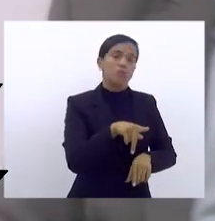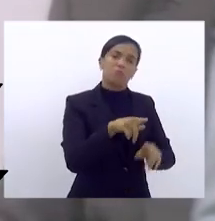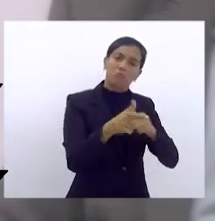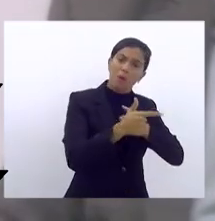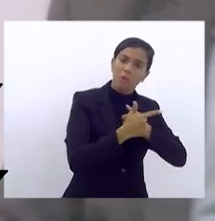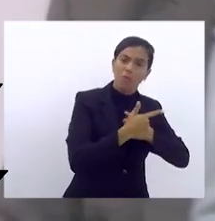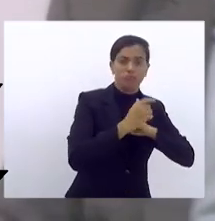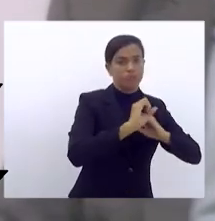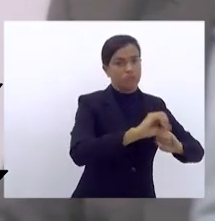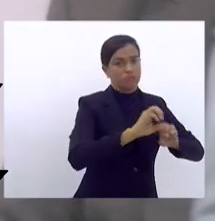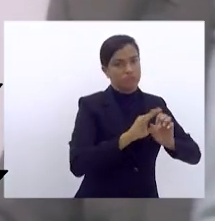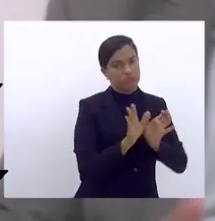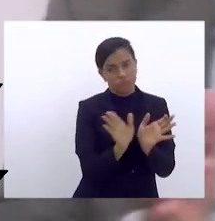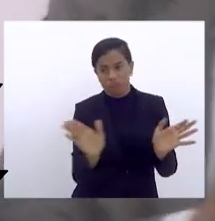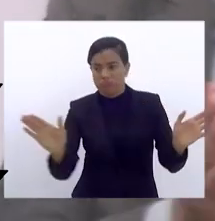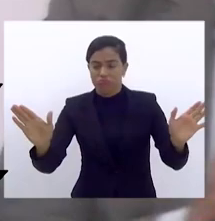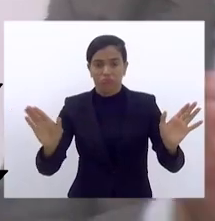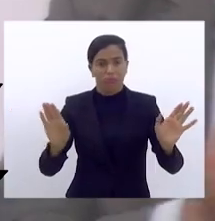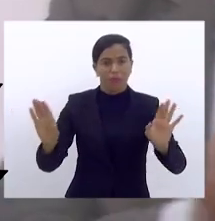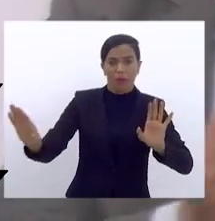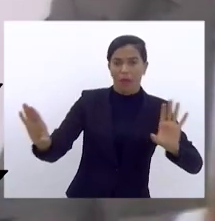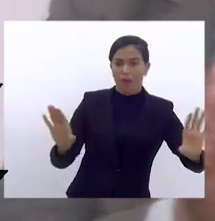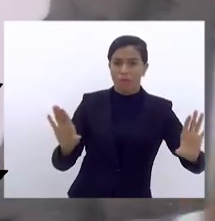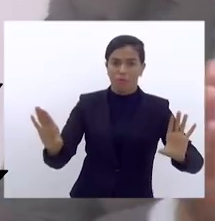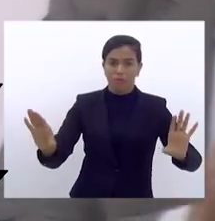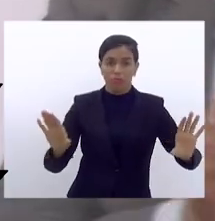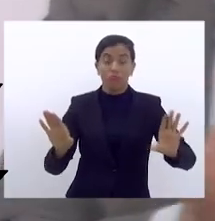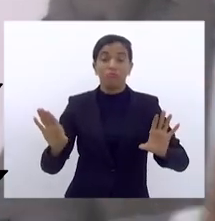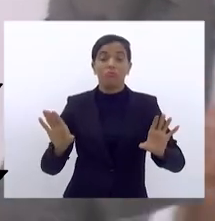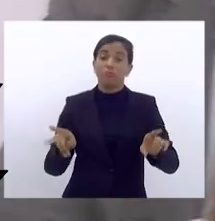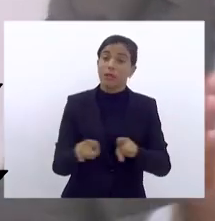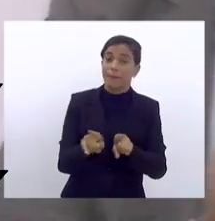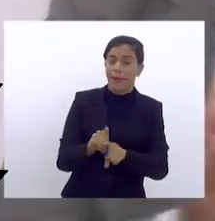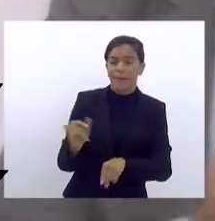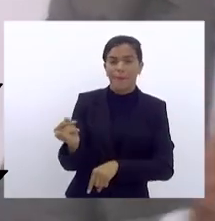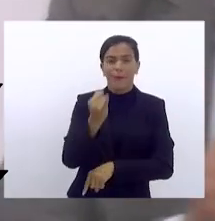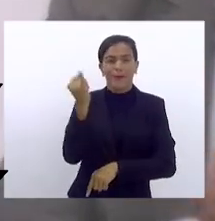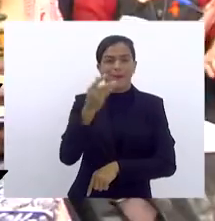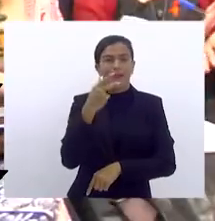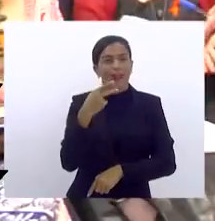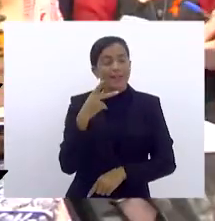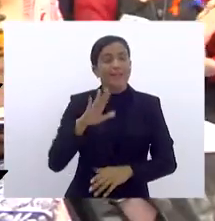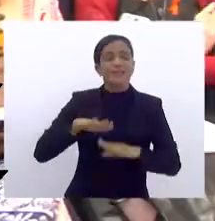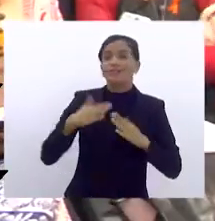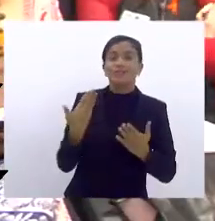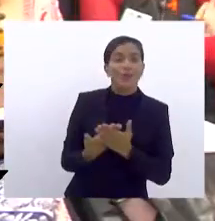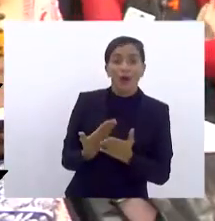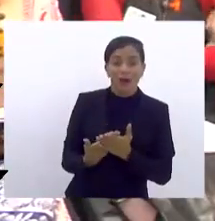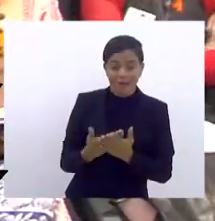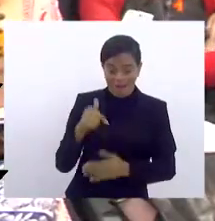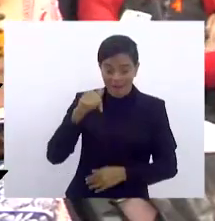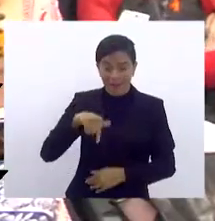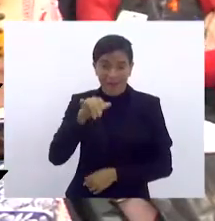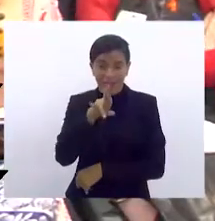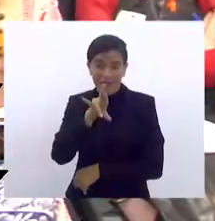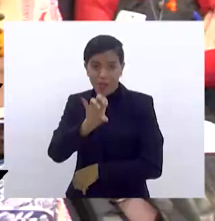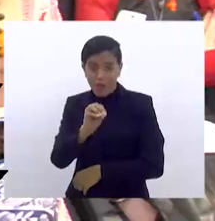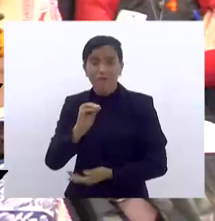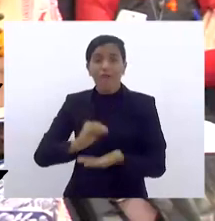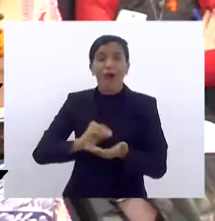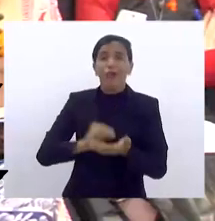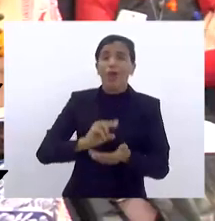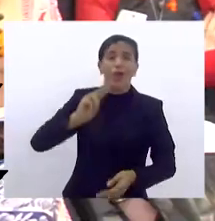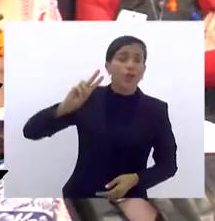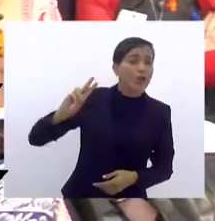cumprindo seus papéis e aí é importante a gente falar da escola que a gente tem que aqui no Rio de Janeiro hoje faltam dois mil